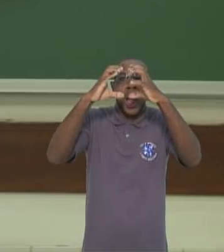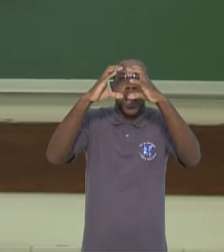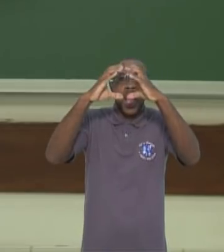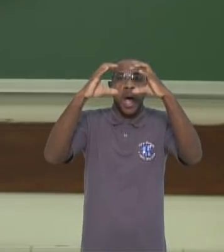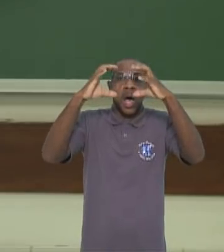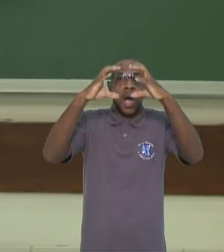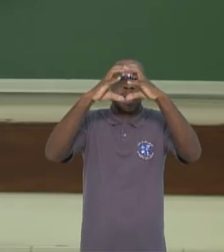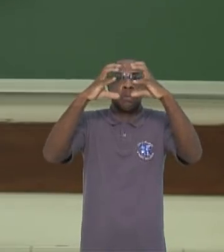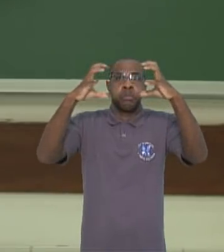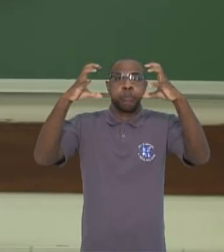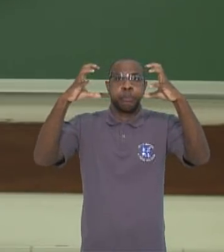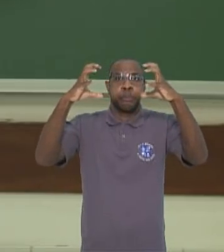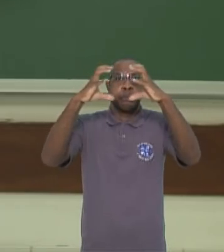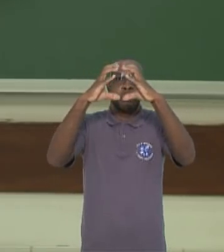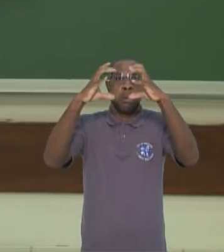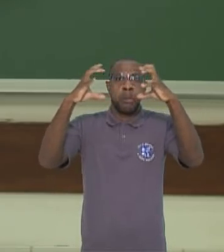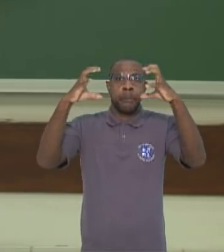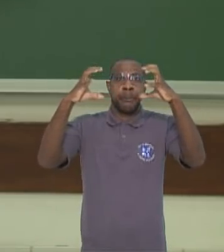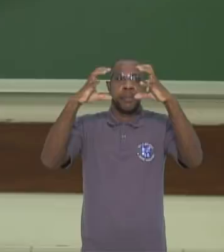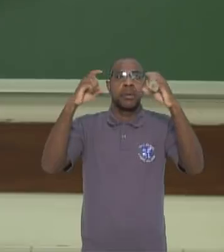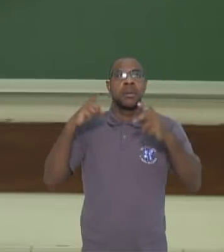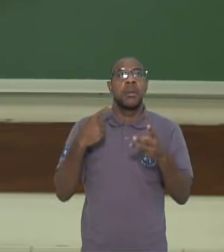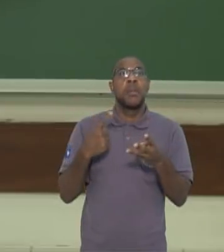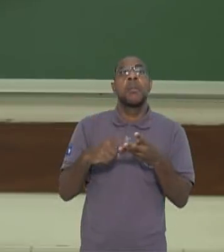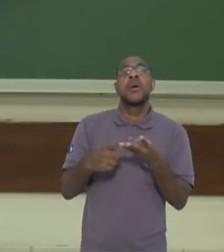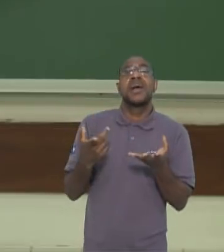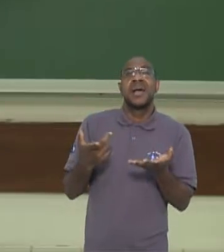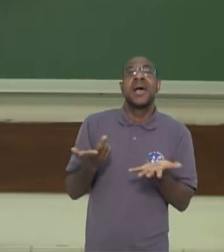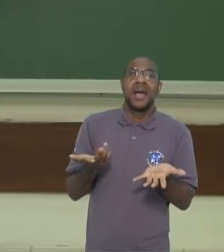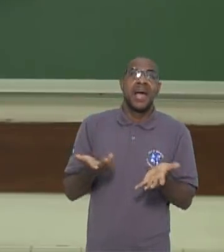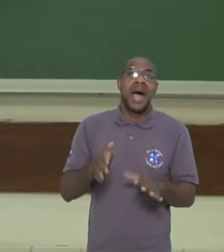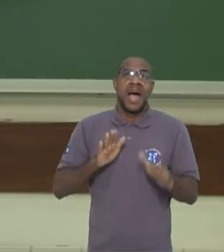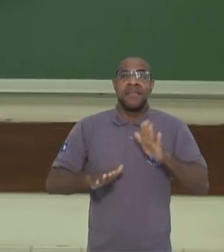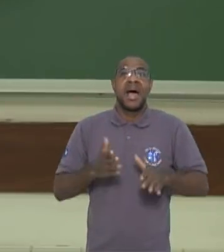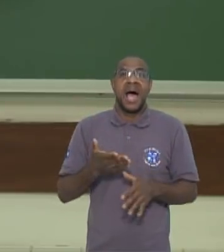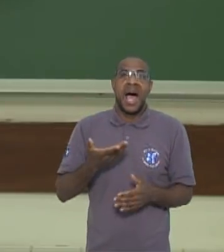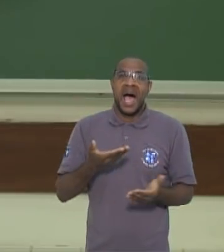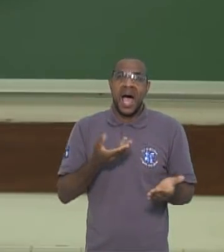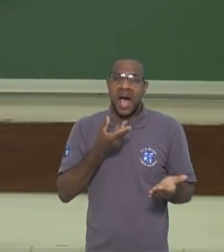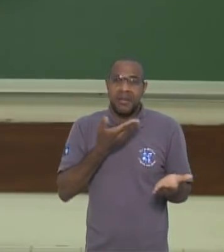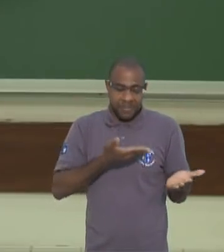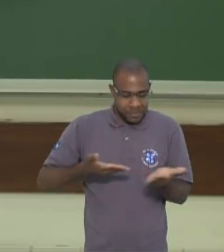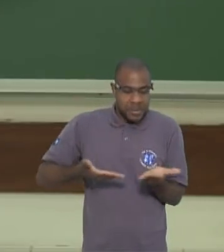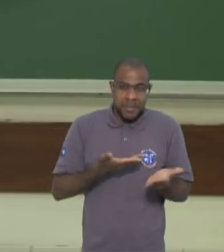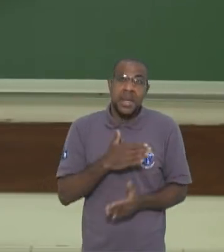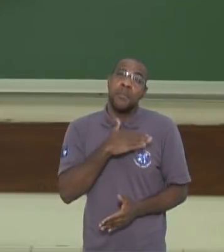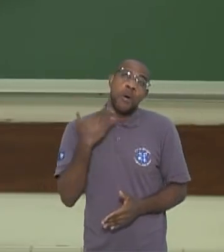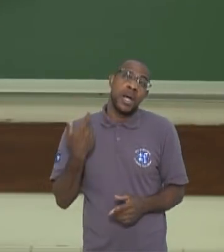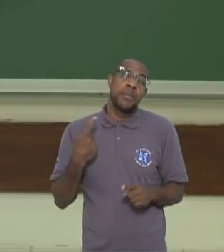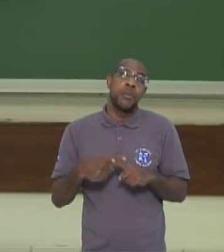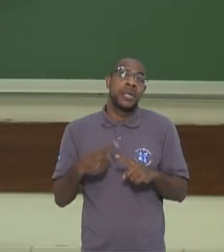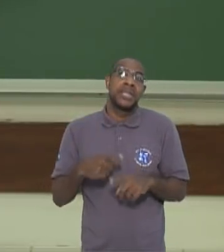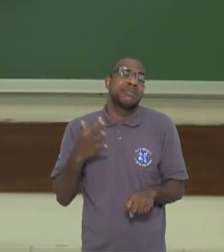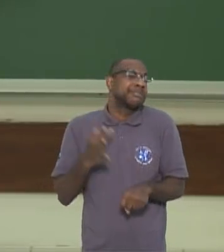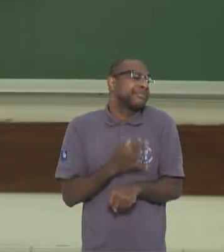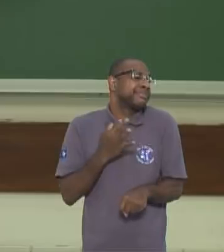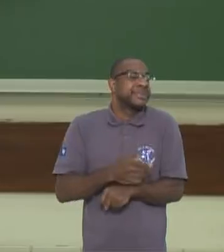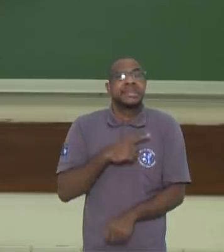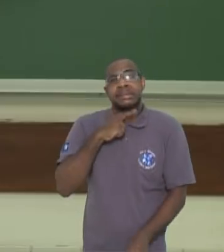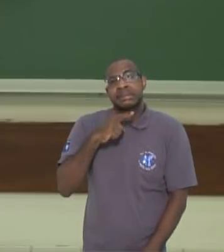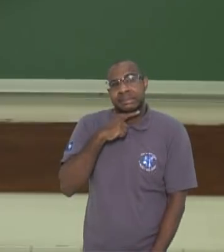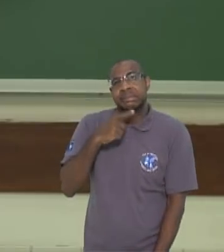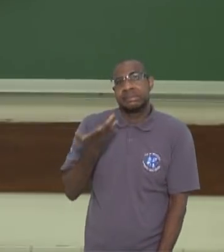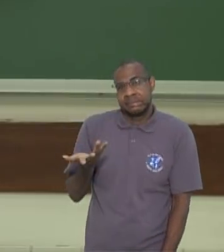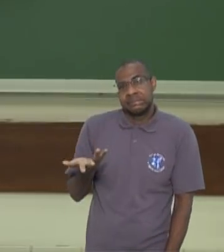criança acaba não resistindo por causa desses problemas da má formação do coração, que são problemas graves. Então, tem essa característica aí. Então,